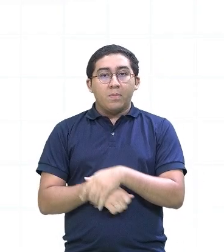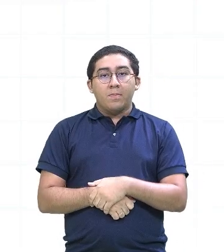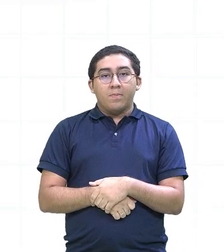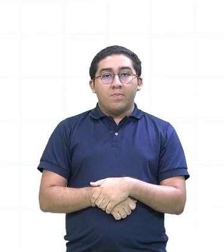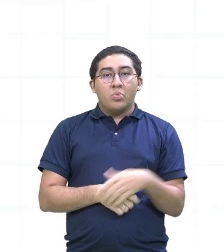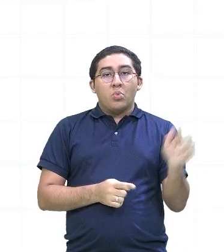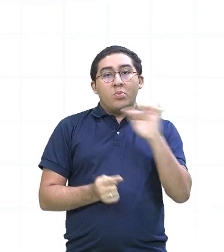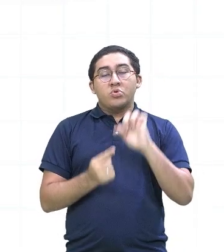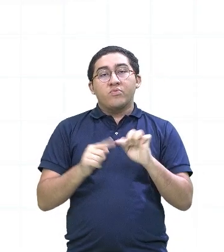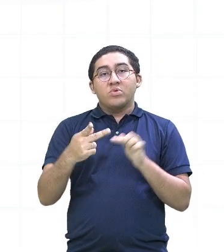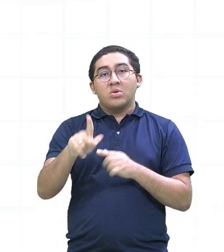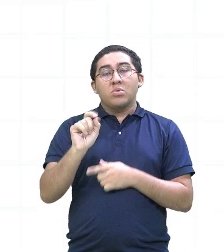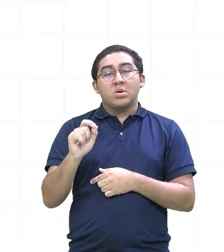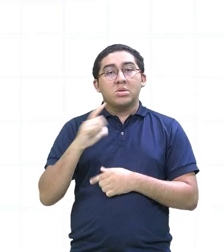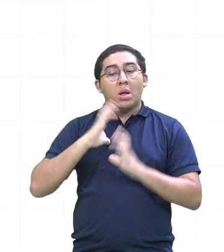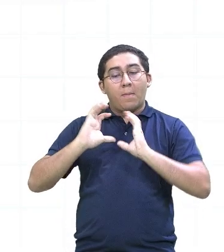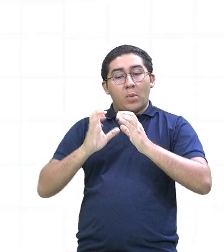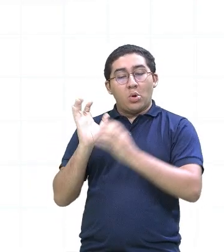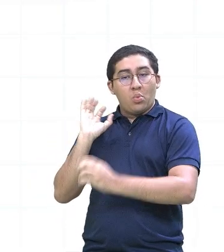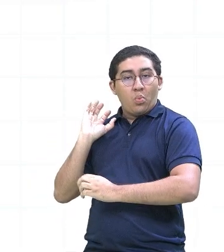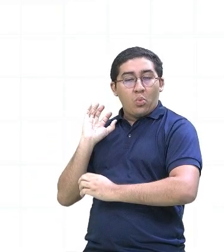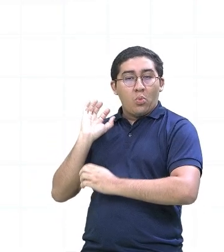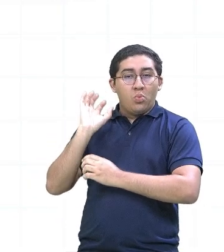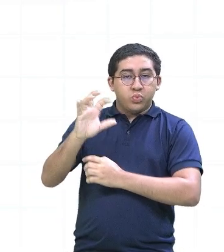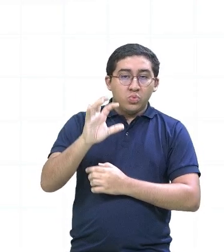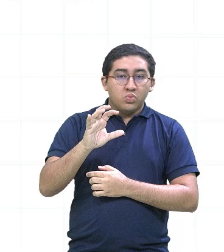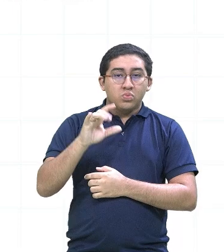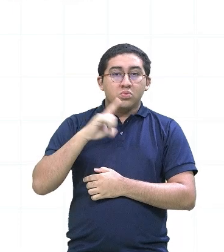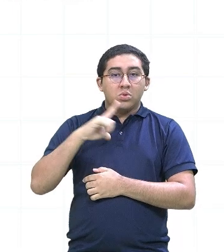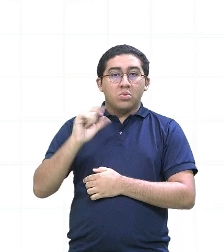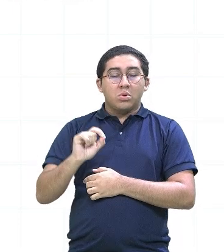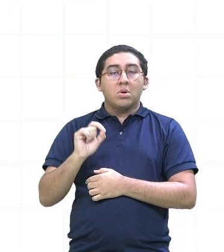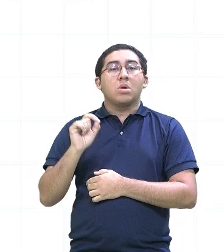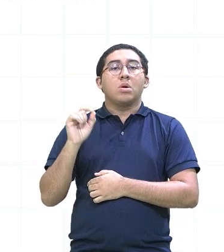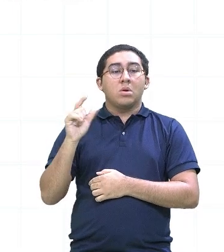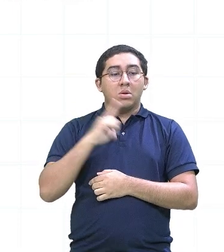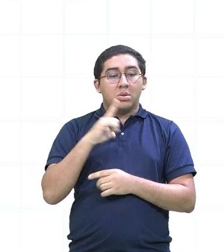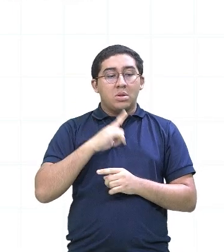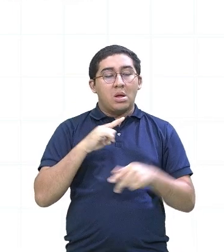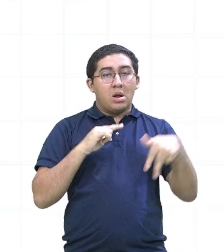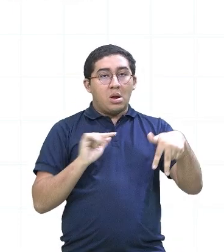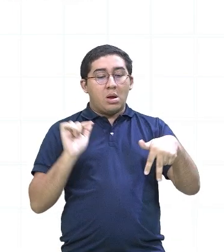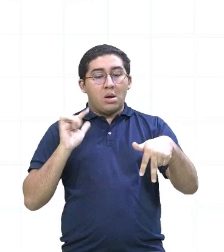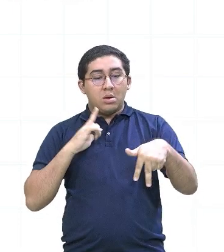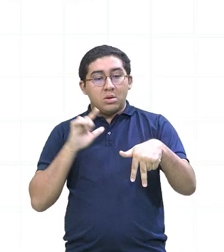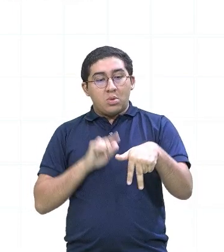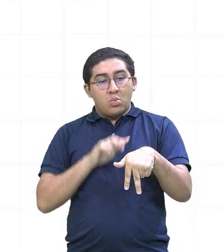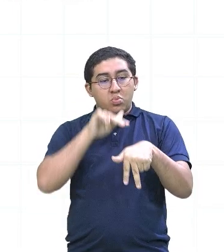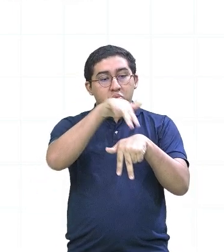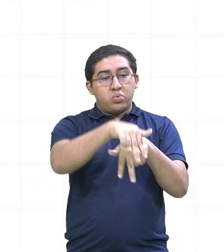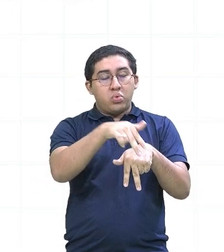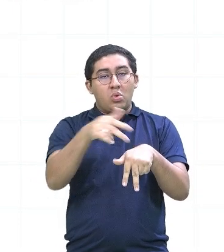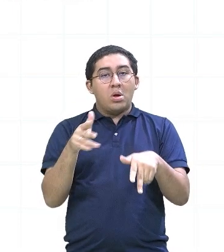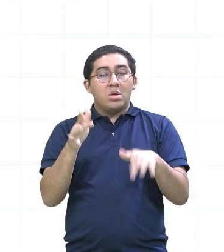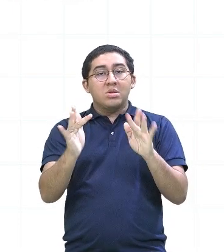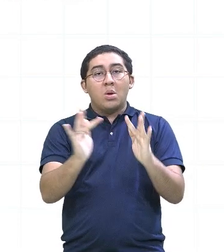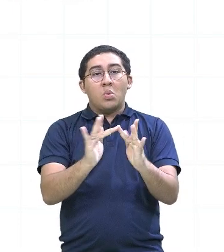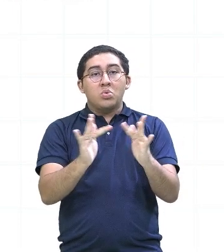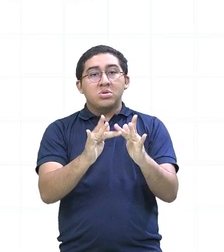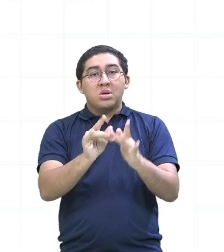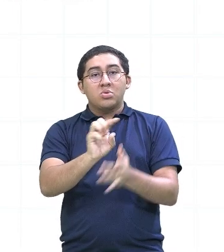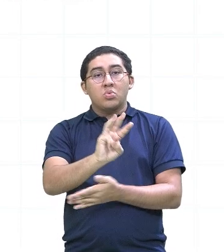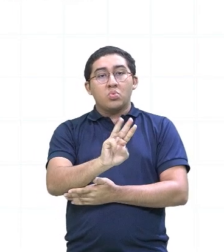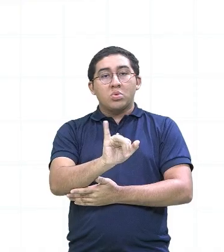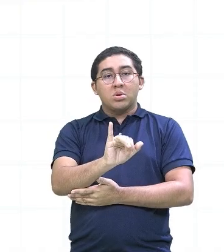é arremessar a bola de modo que ela passe pelo rebatedor e atinja a casinha, os